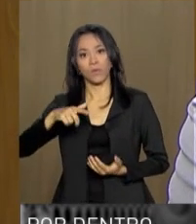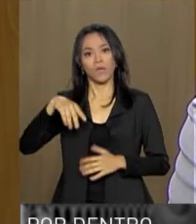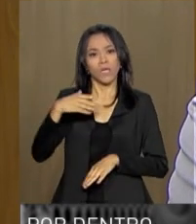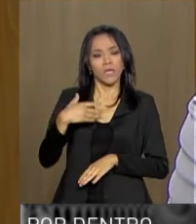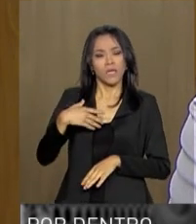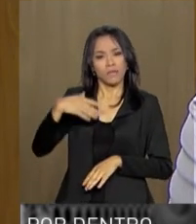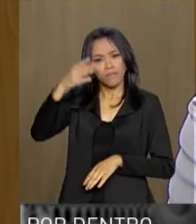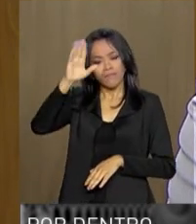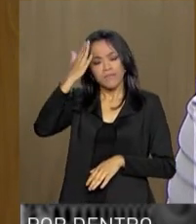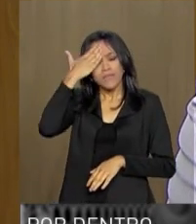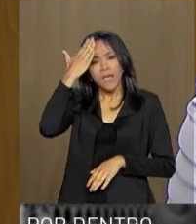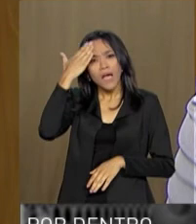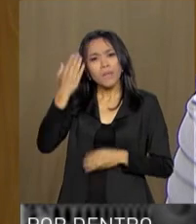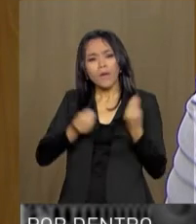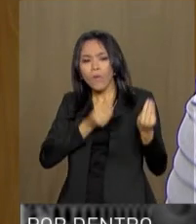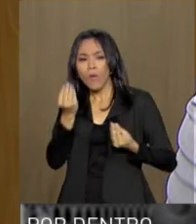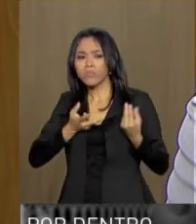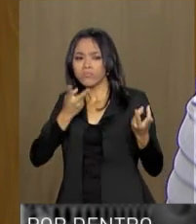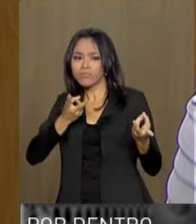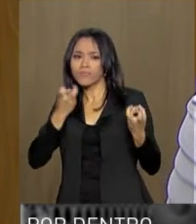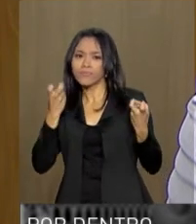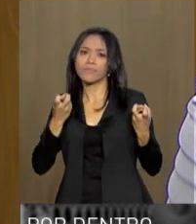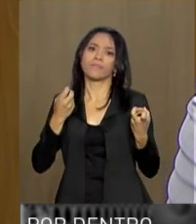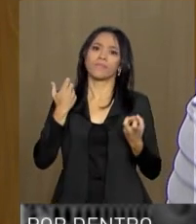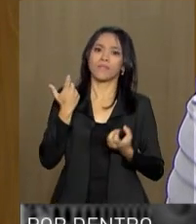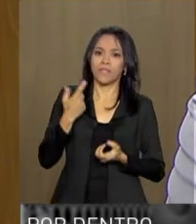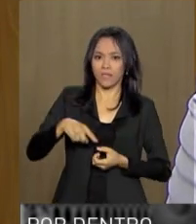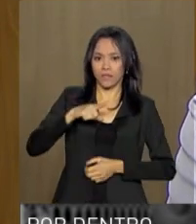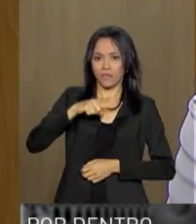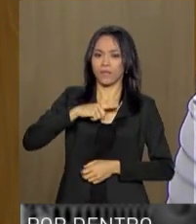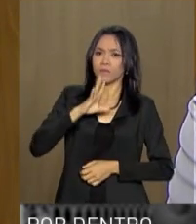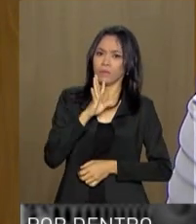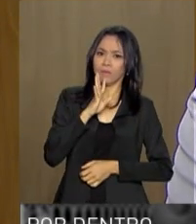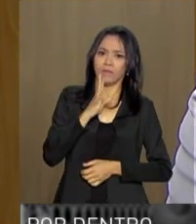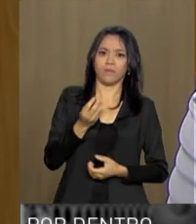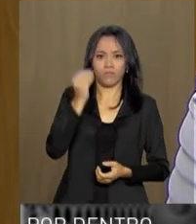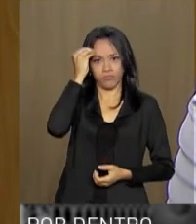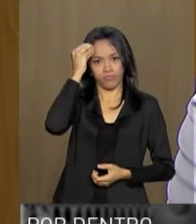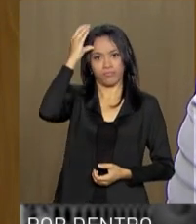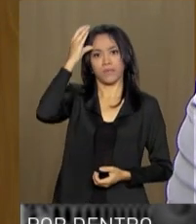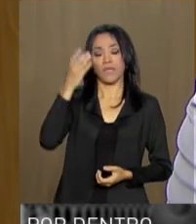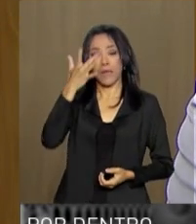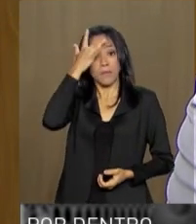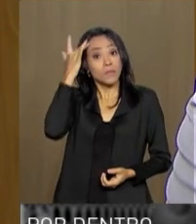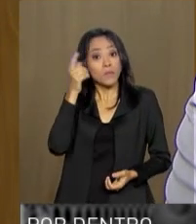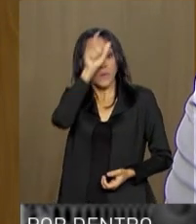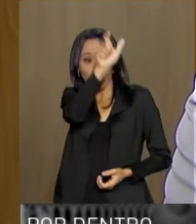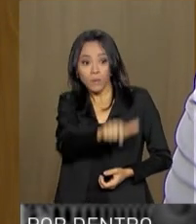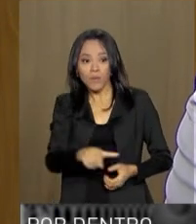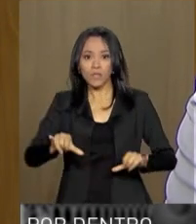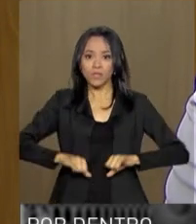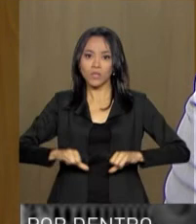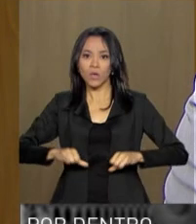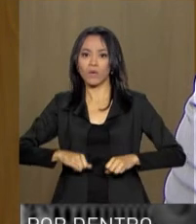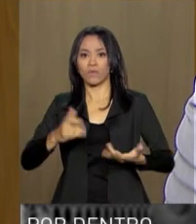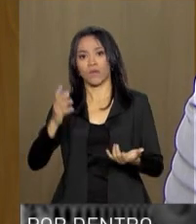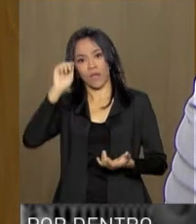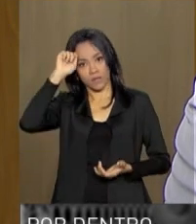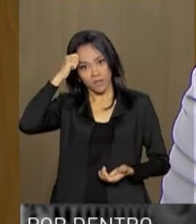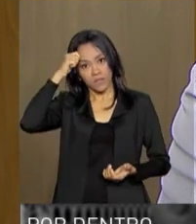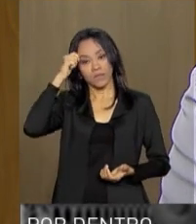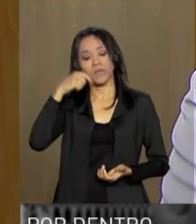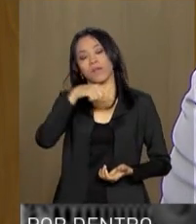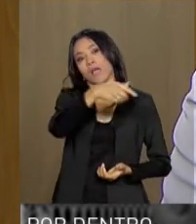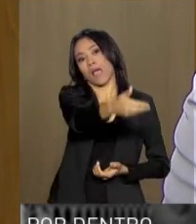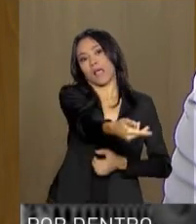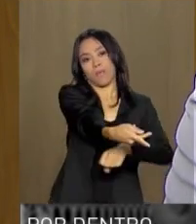do rendimento essas vítimas de racismo porque temos vários casos da pessoa que sofre o racismo quando vai fazer realmente a ocorrência